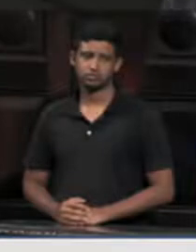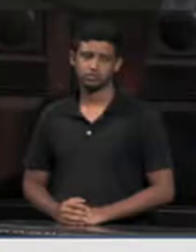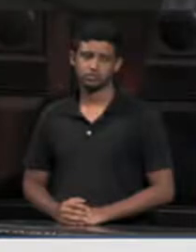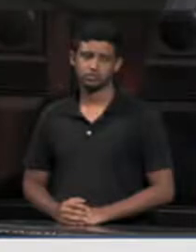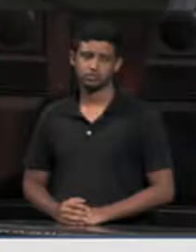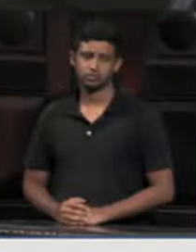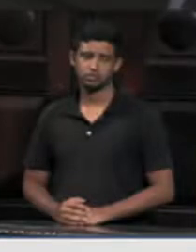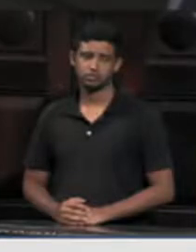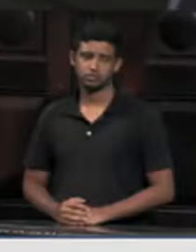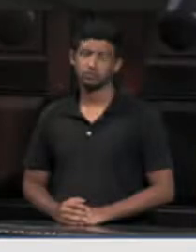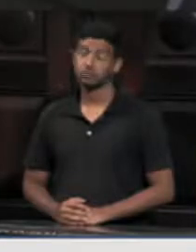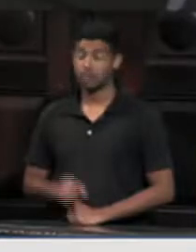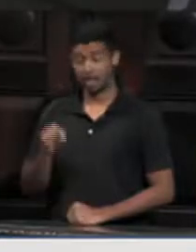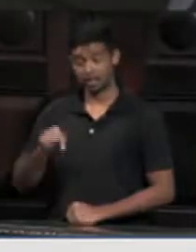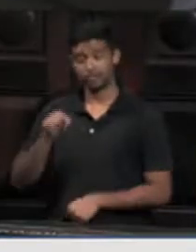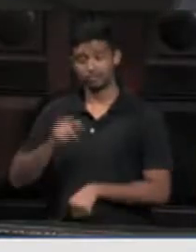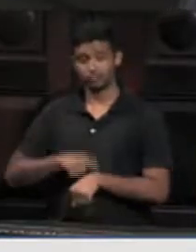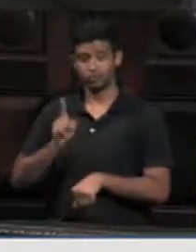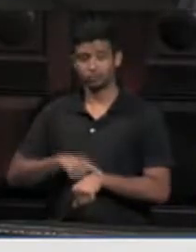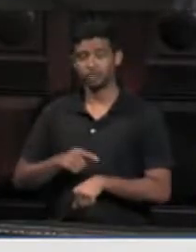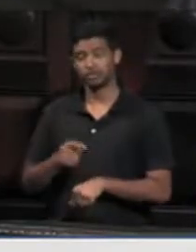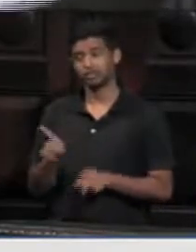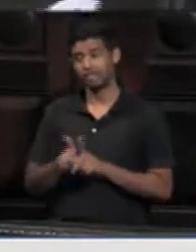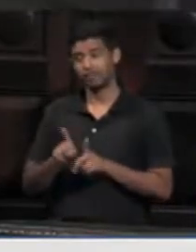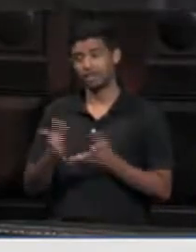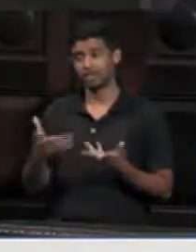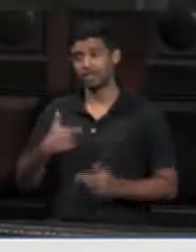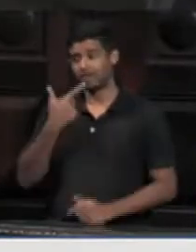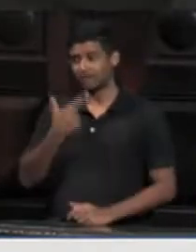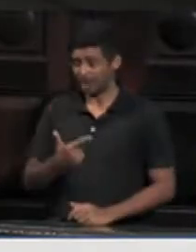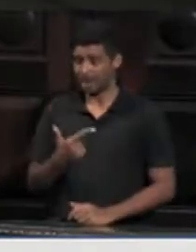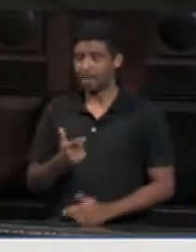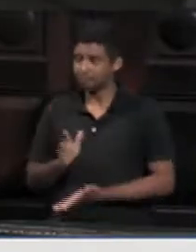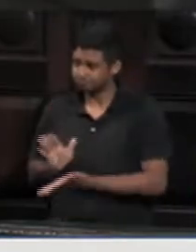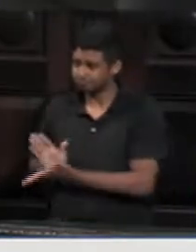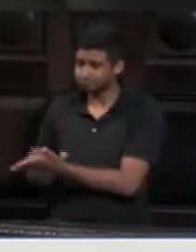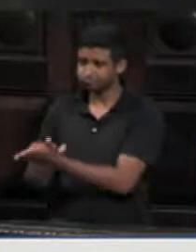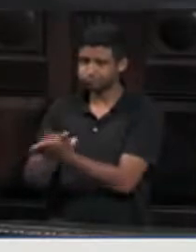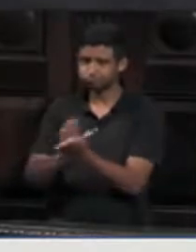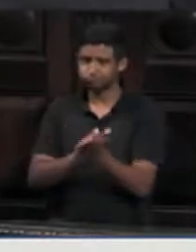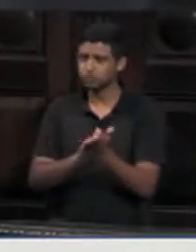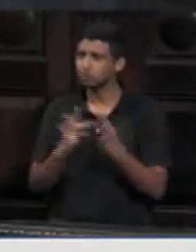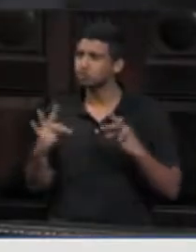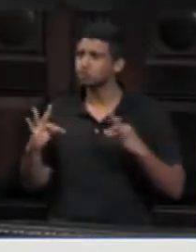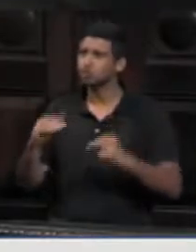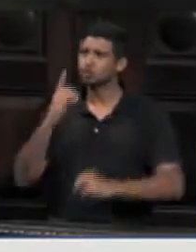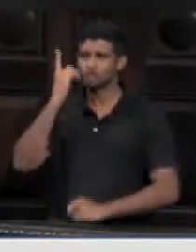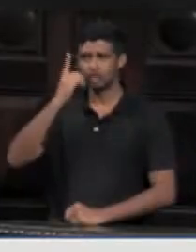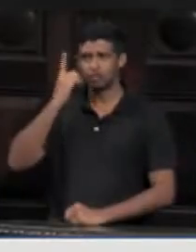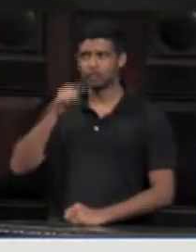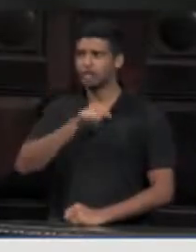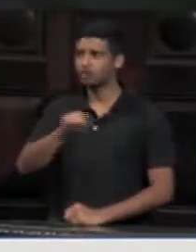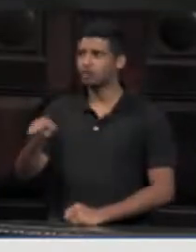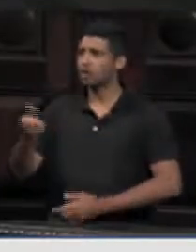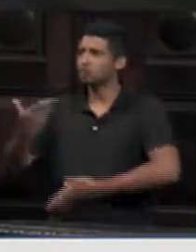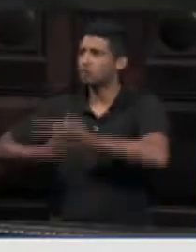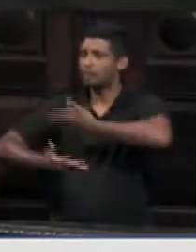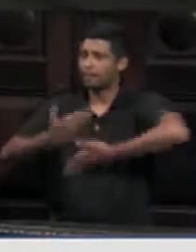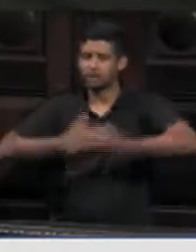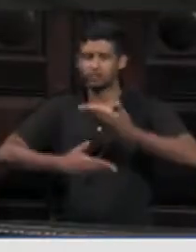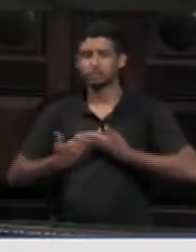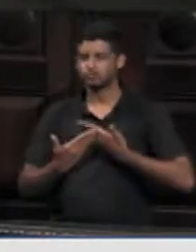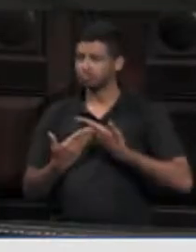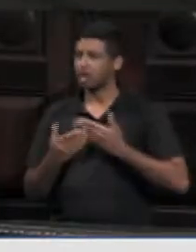aqui nesse momento, e dizer que parabenizar todos os deputados que participaram